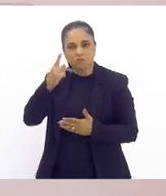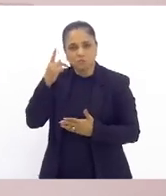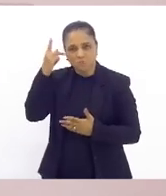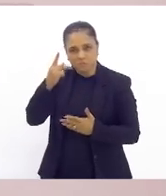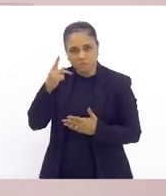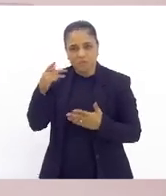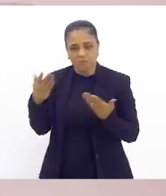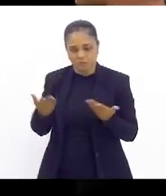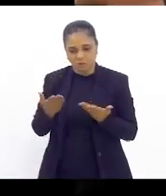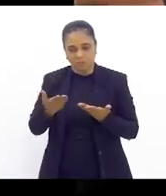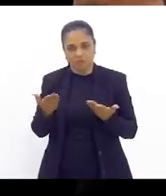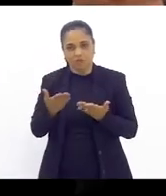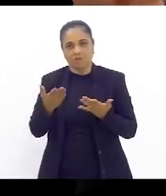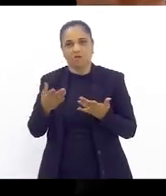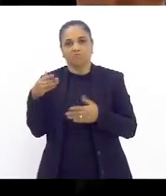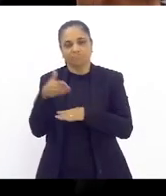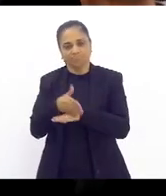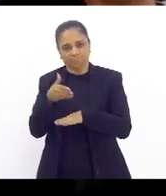meu muito obrigado